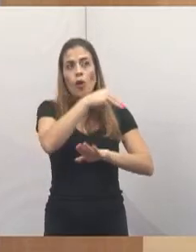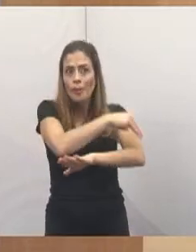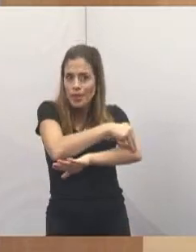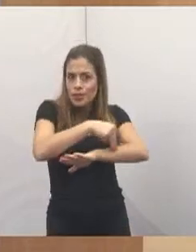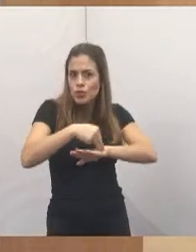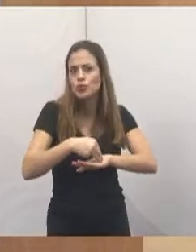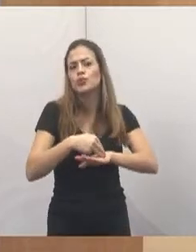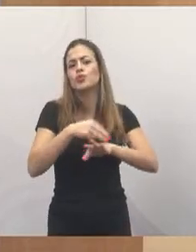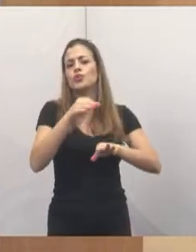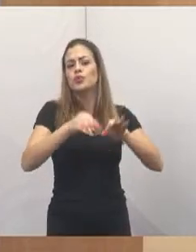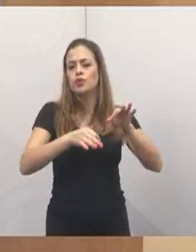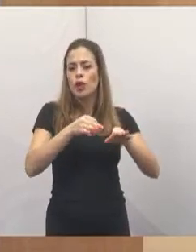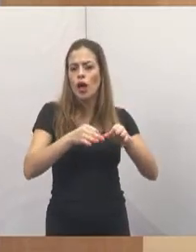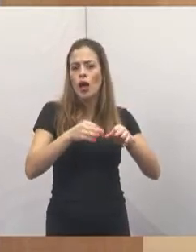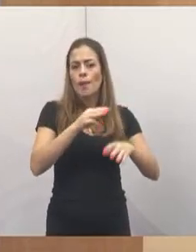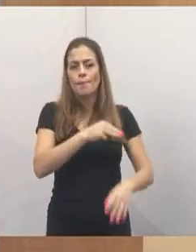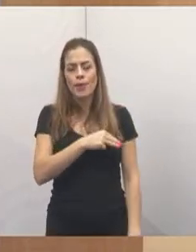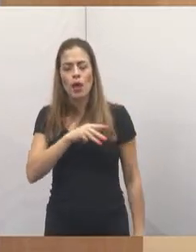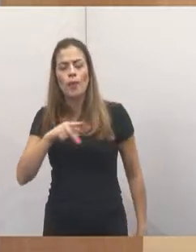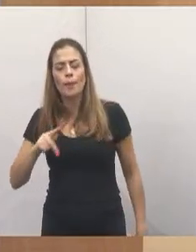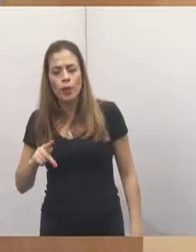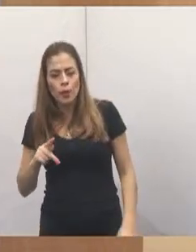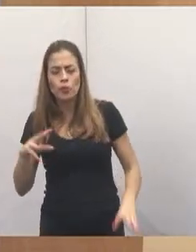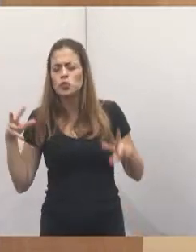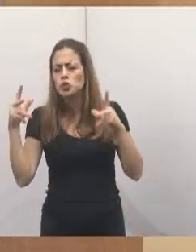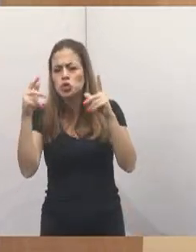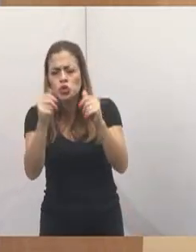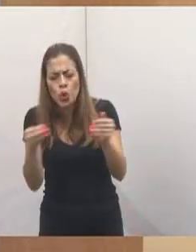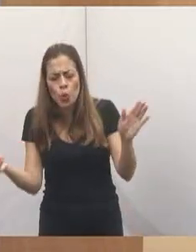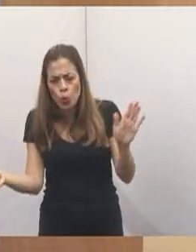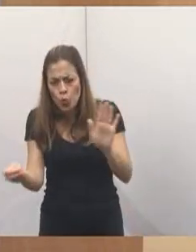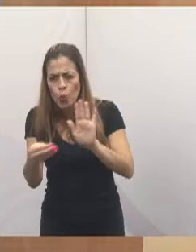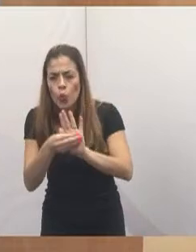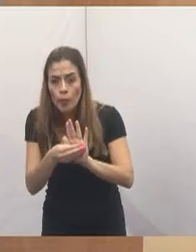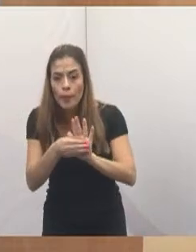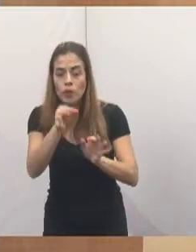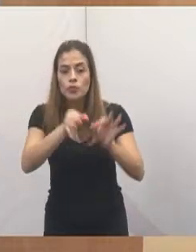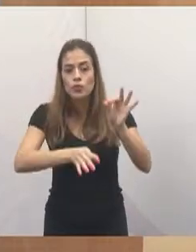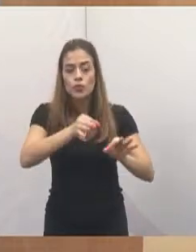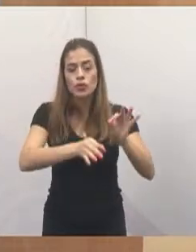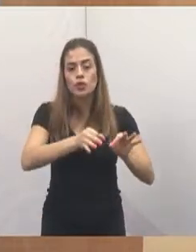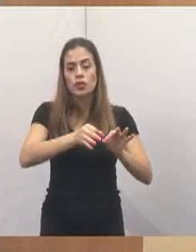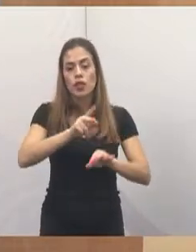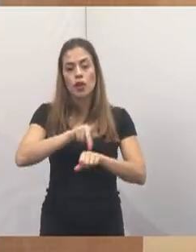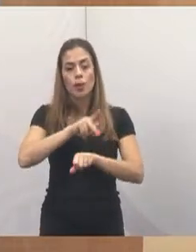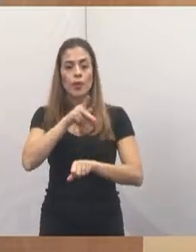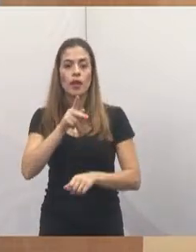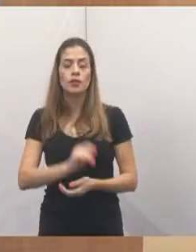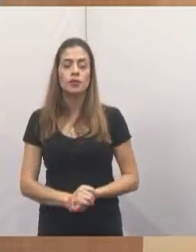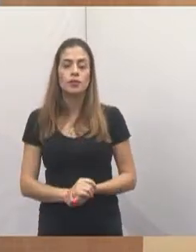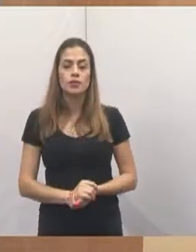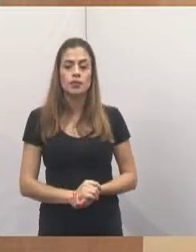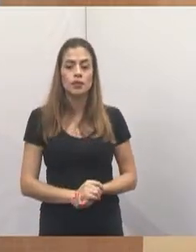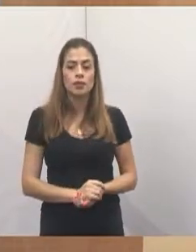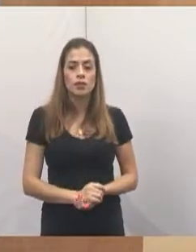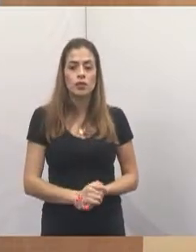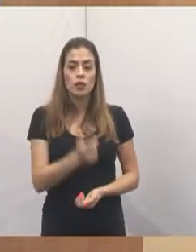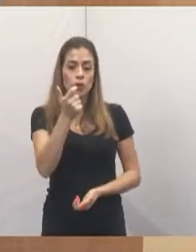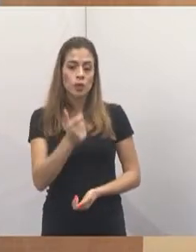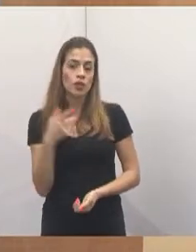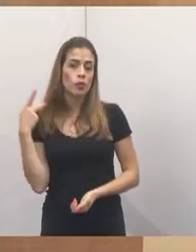Ministério Público e todos os demais que compõem a justiça do nosso país, Eu, quando